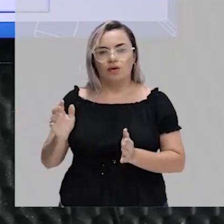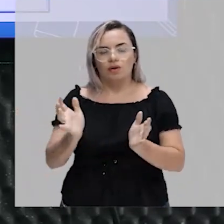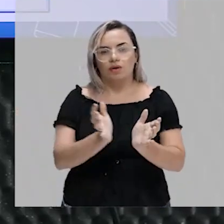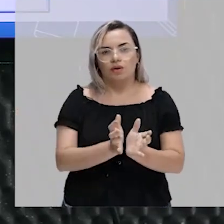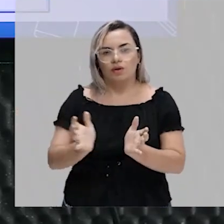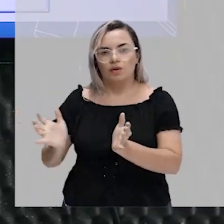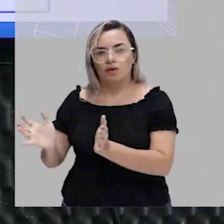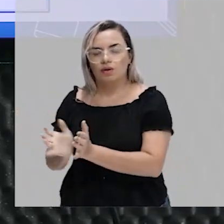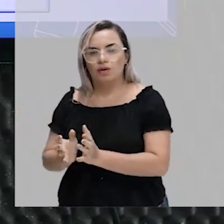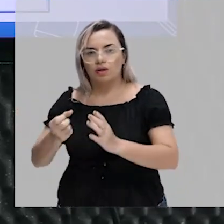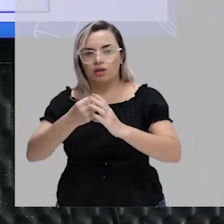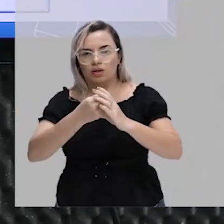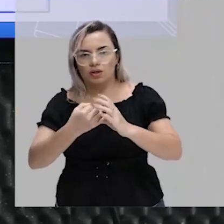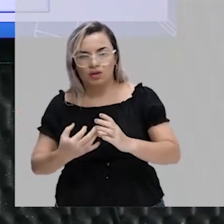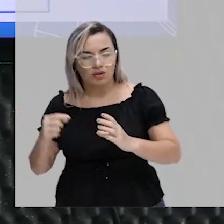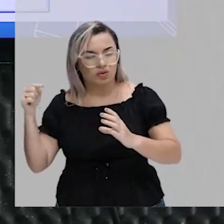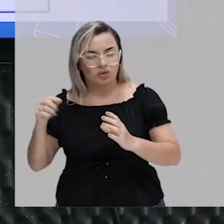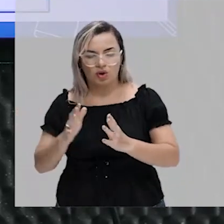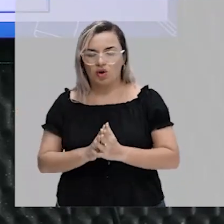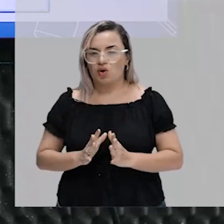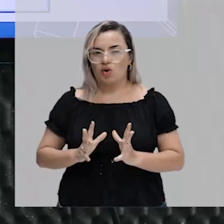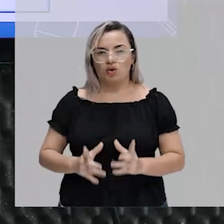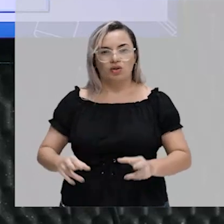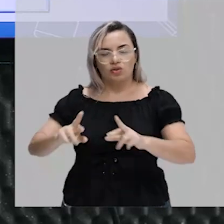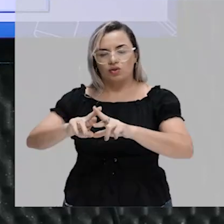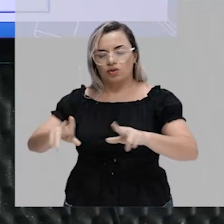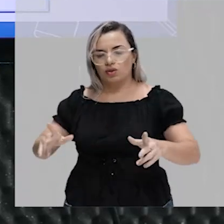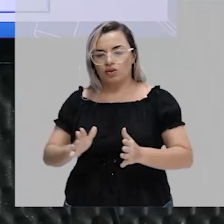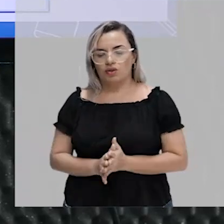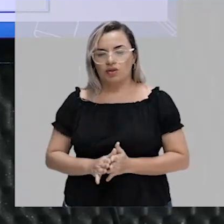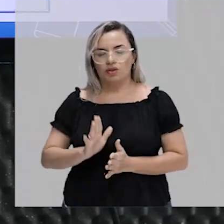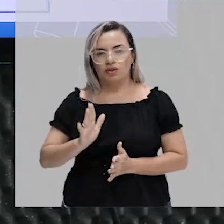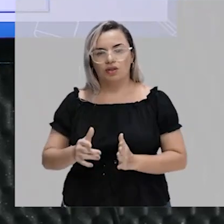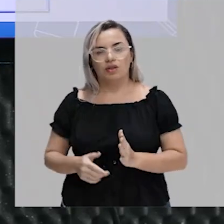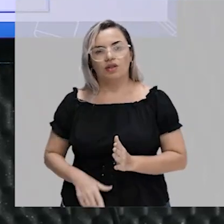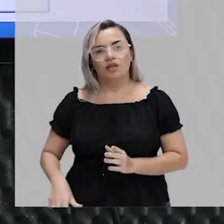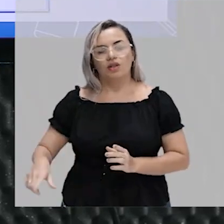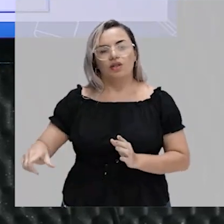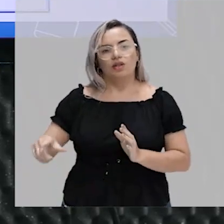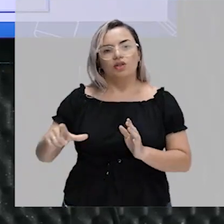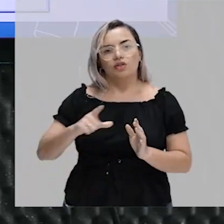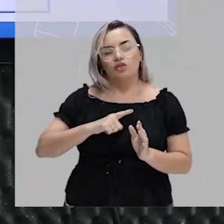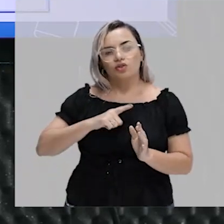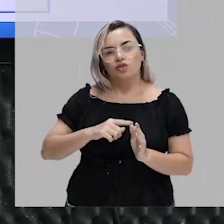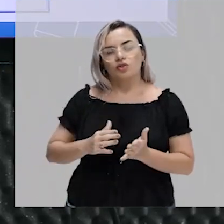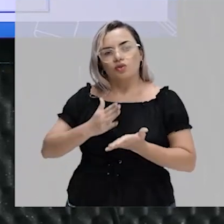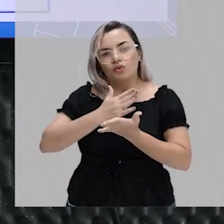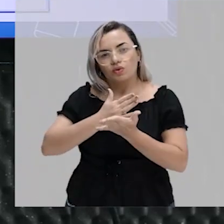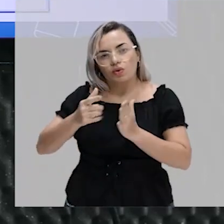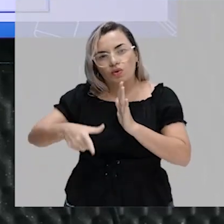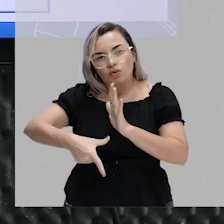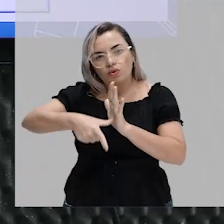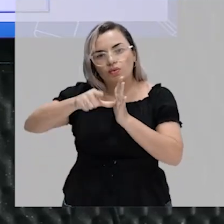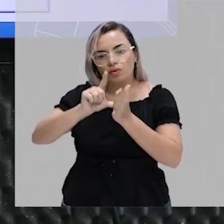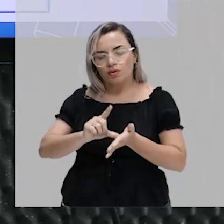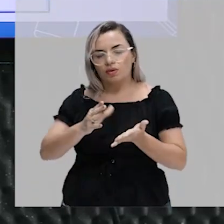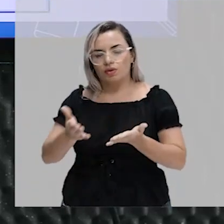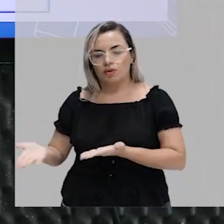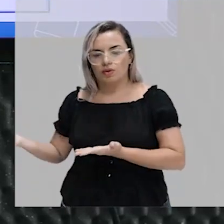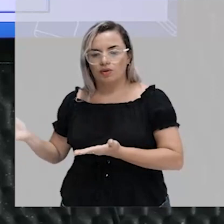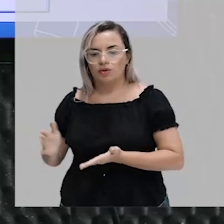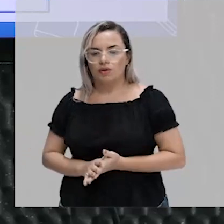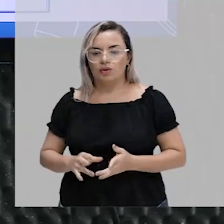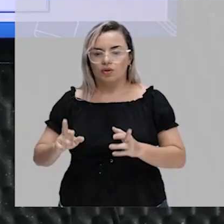tenham características totalmente diferentes da que eles tinham no início, tá? Então, diferenças acentuadas